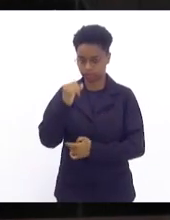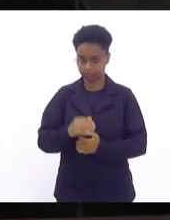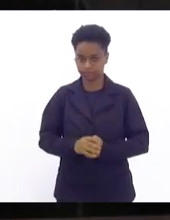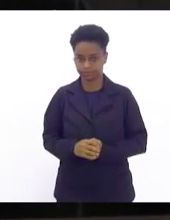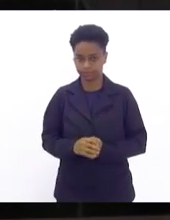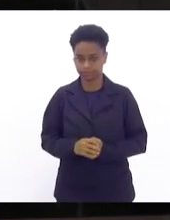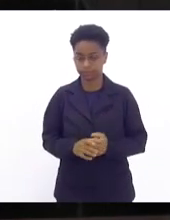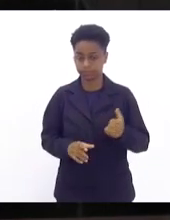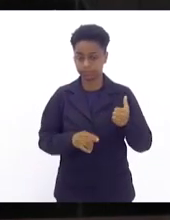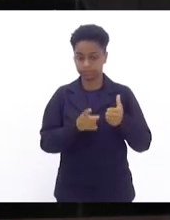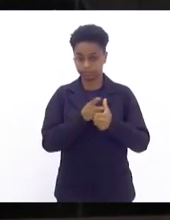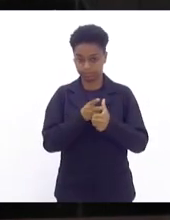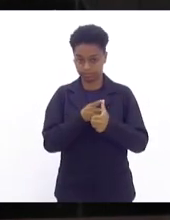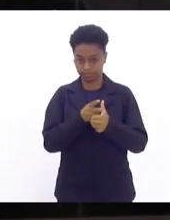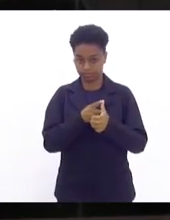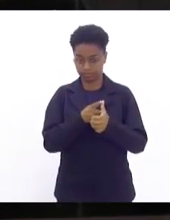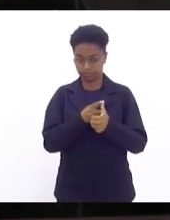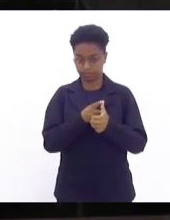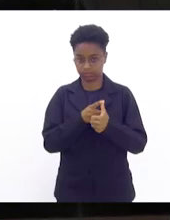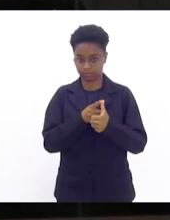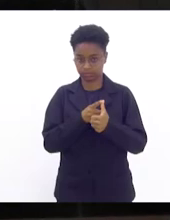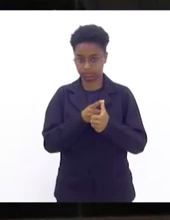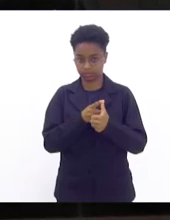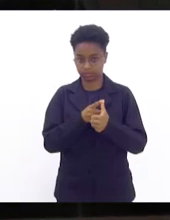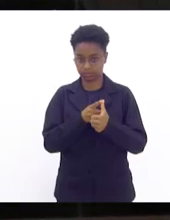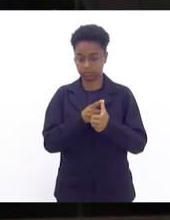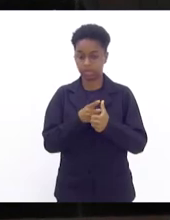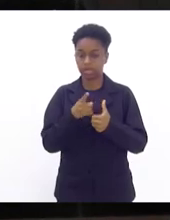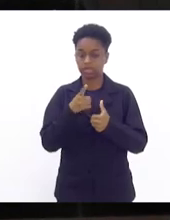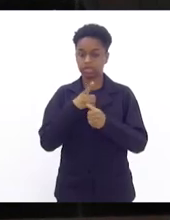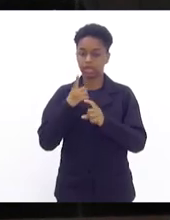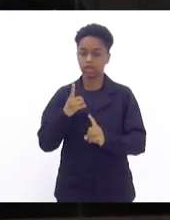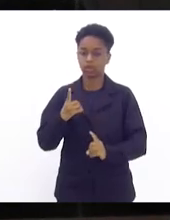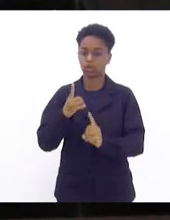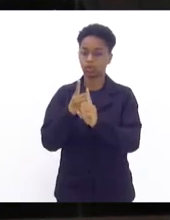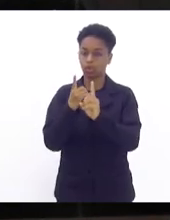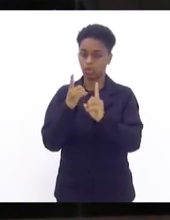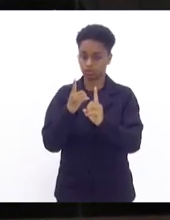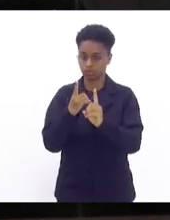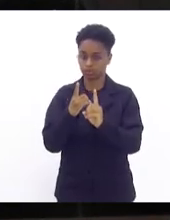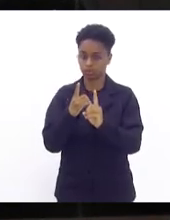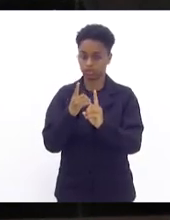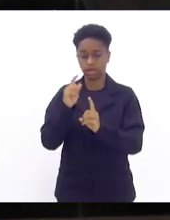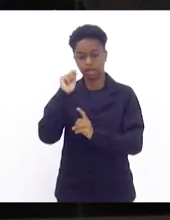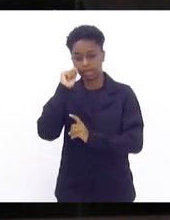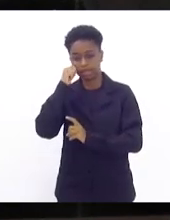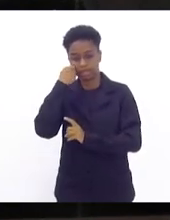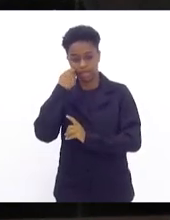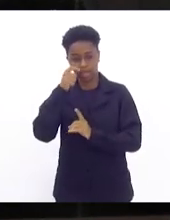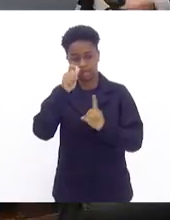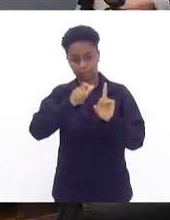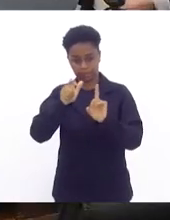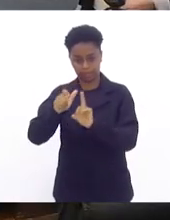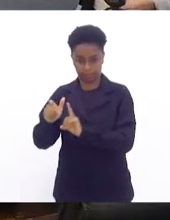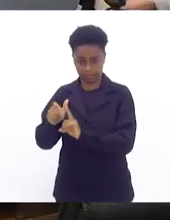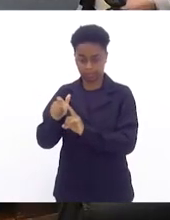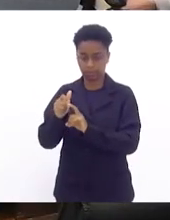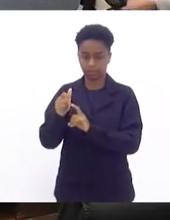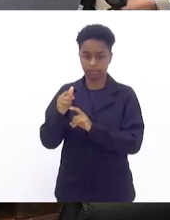A primeira delas é que nós tivemos um encontro de negros e negras, parlamentares negros e